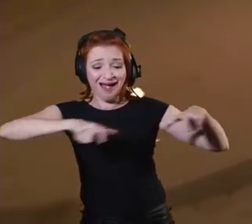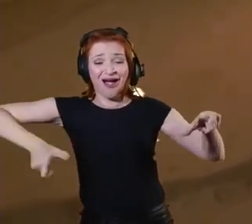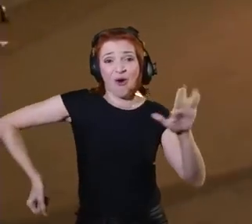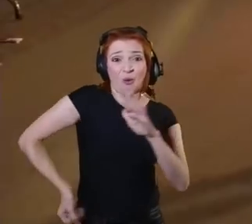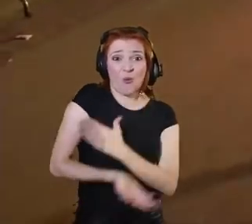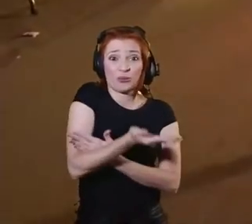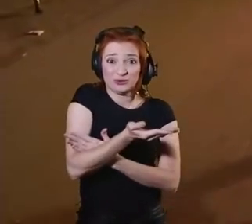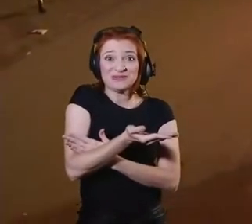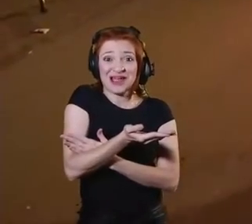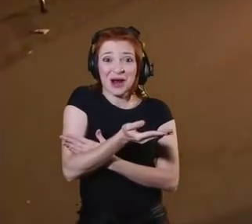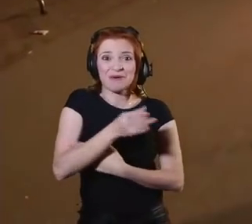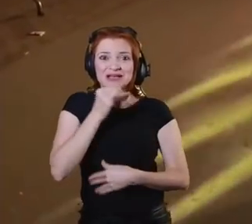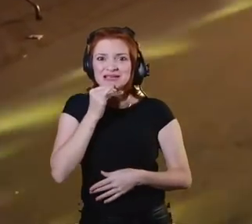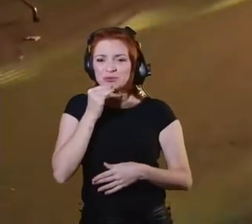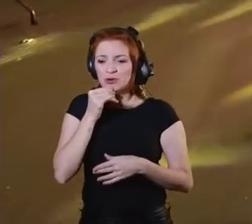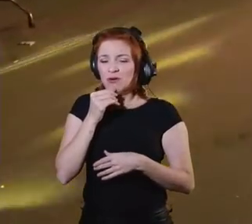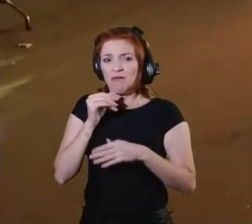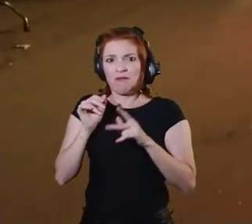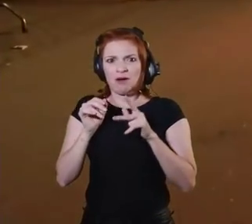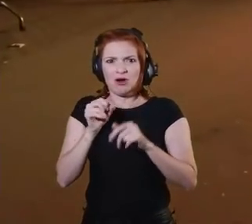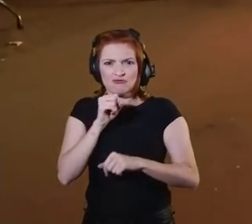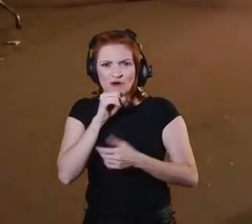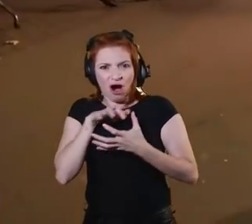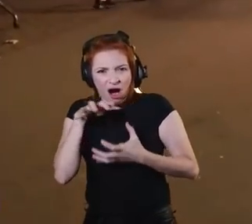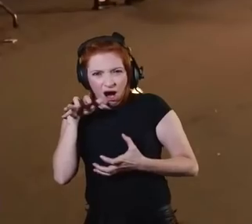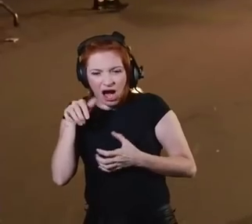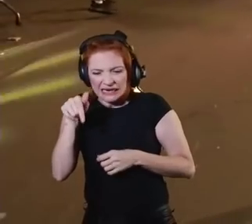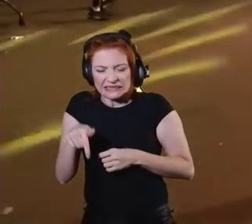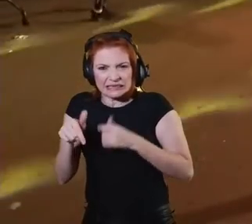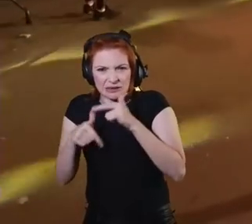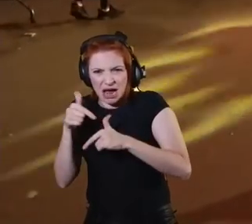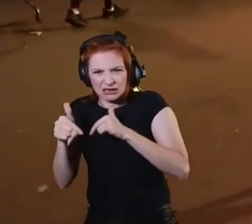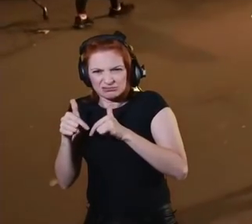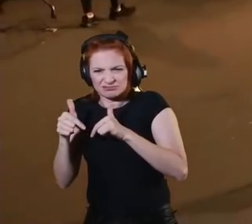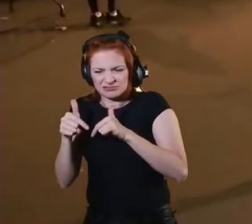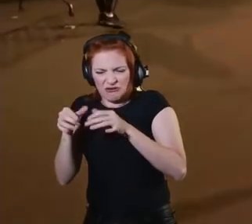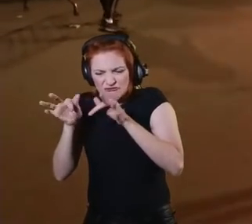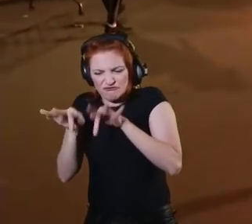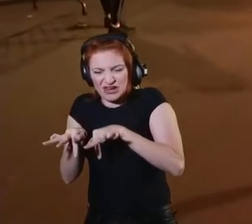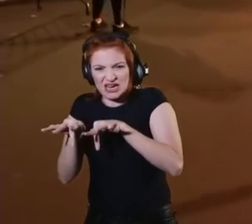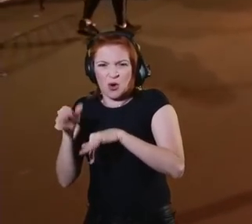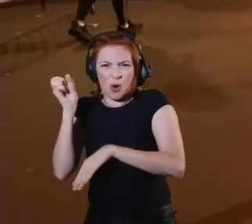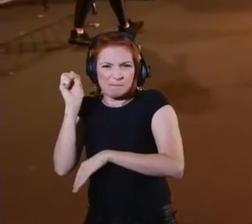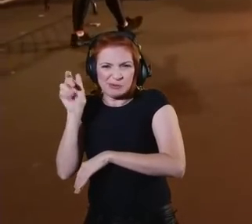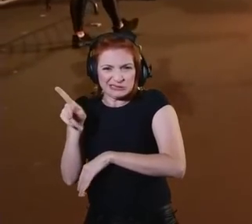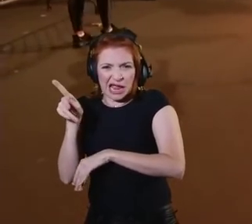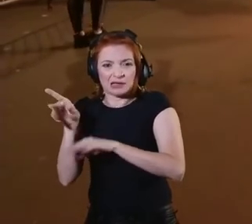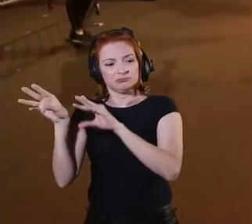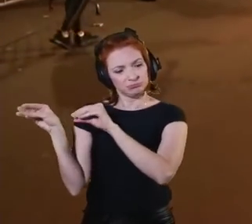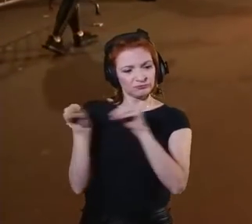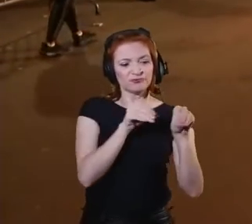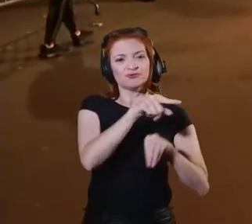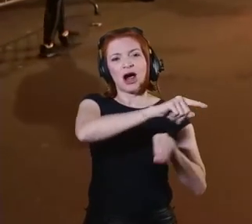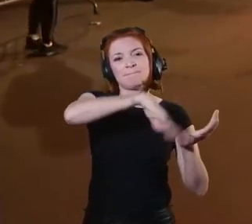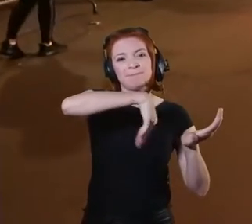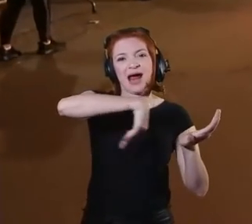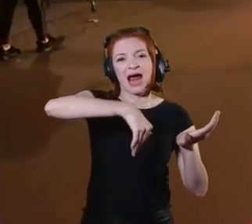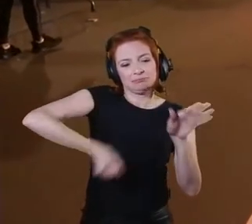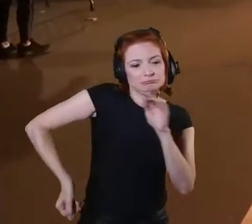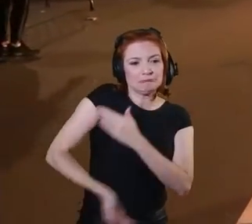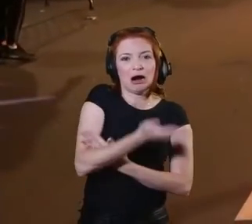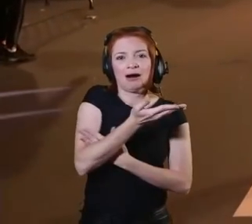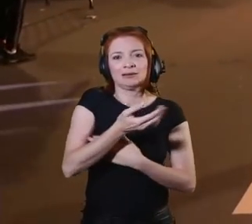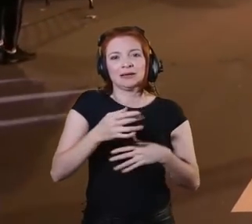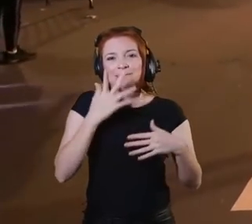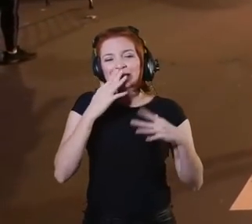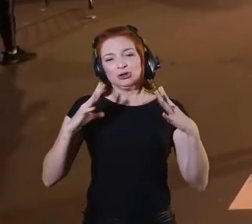significa o quê? Se eles não ficam mais aqui em tempo de trabalho, eles vão descansar ou vão para o lazer, eles vão jogar bocha no litoral. E além dessa